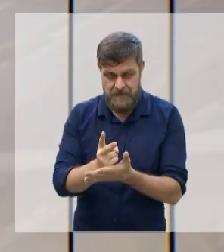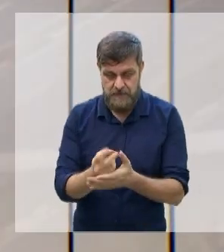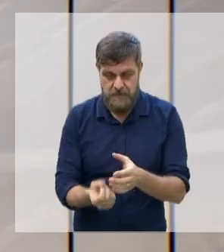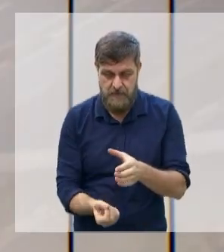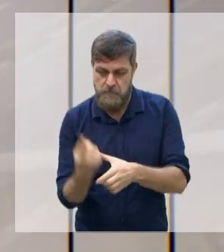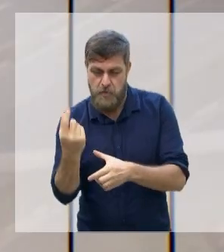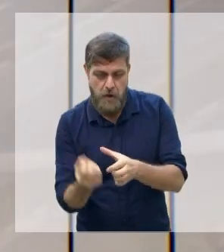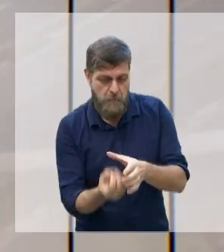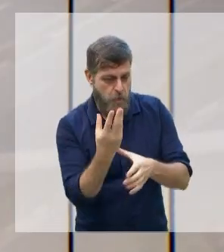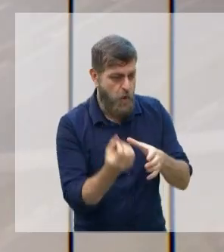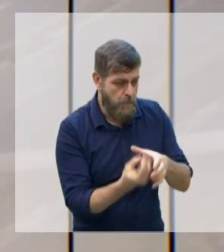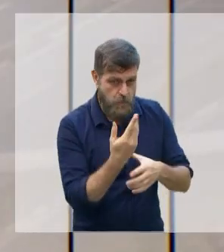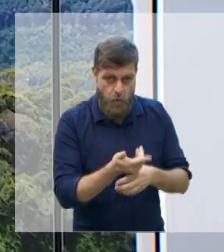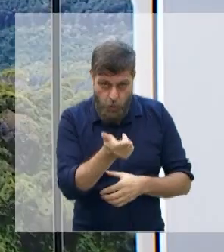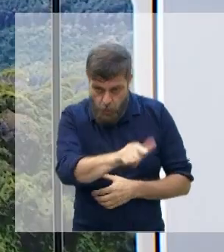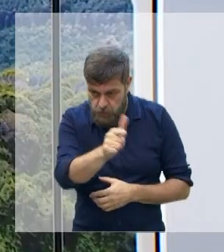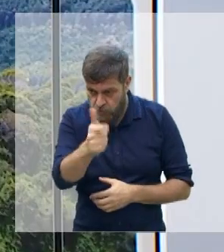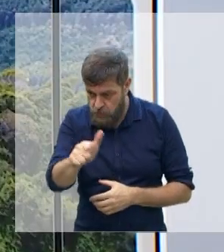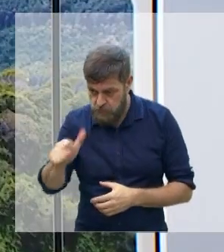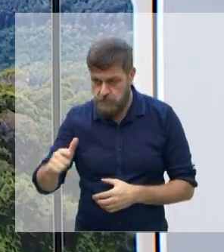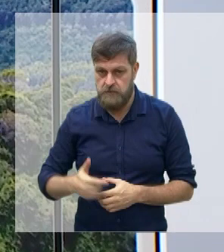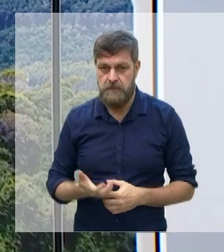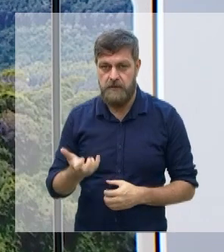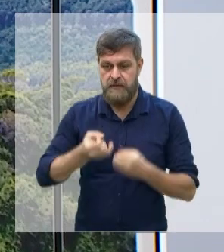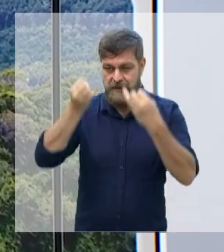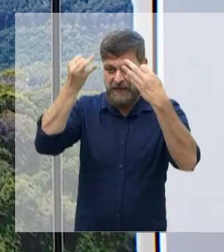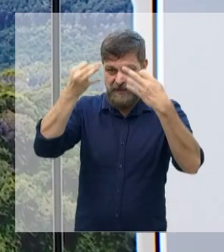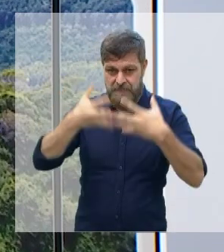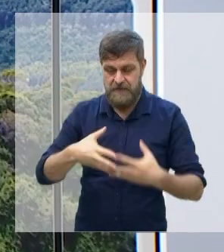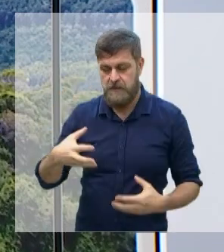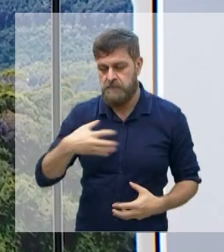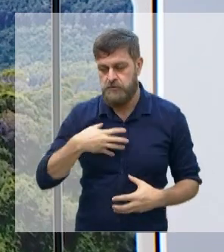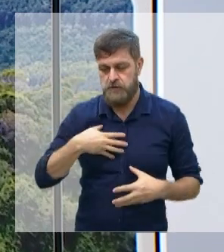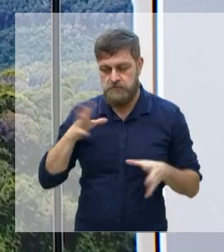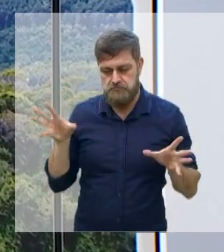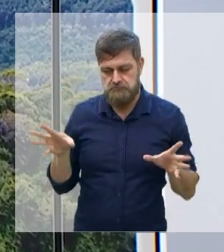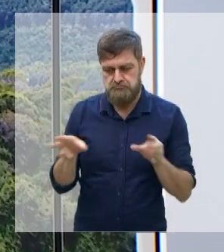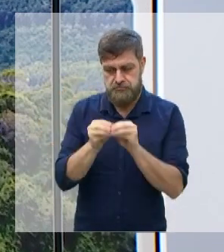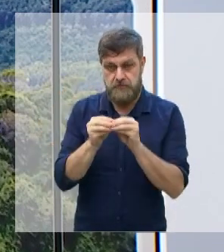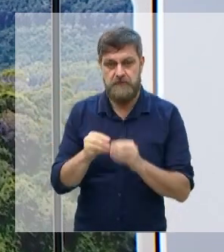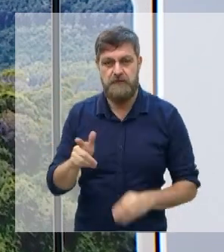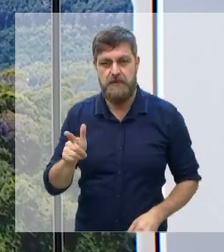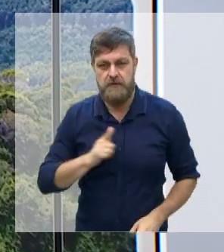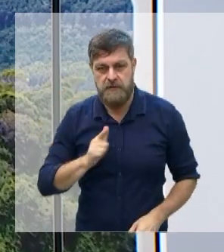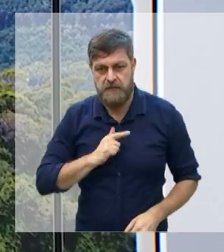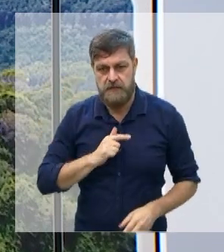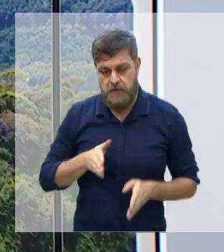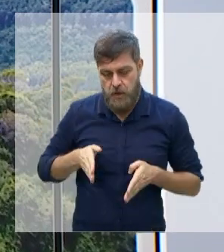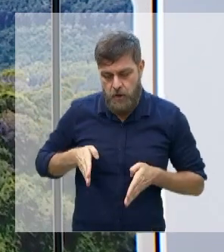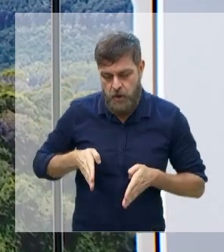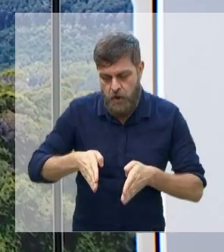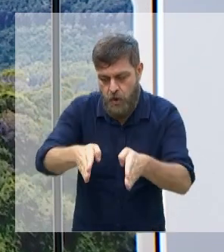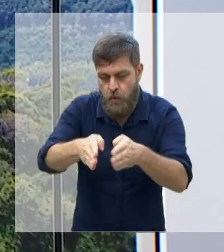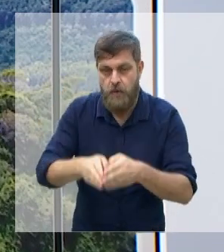criados outros secretário então vamos tentar explicar de uma maneira bem abrangente começando pelo corredor ouro verde o corredor